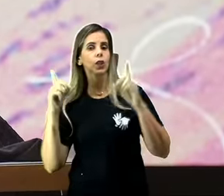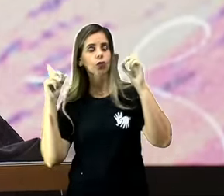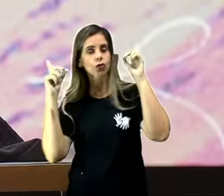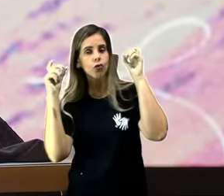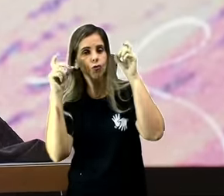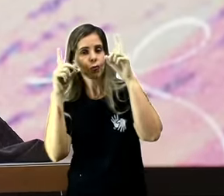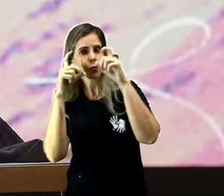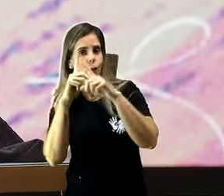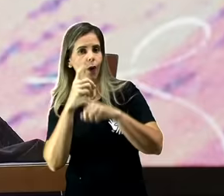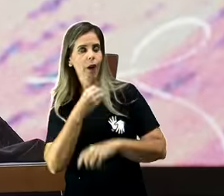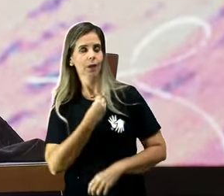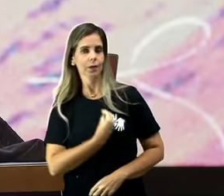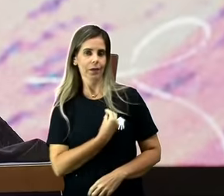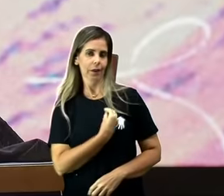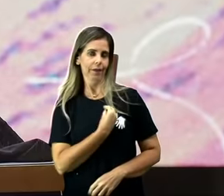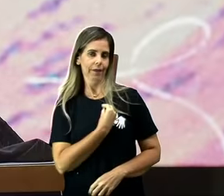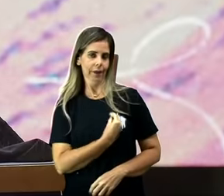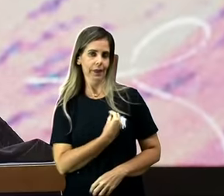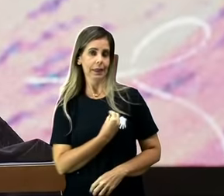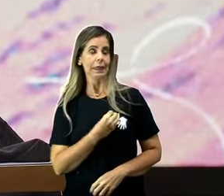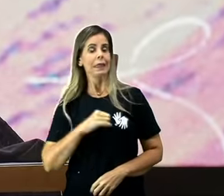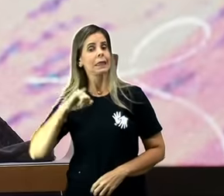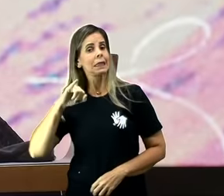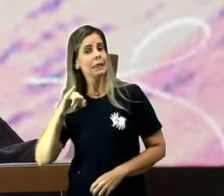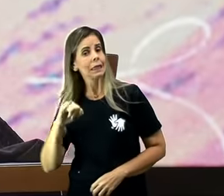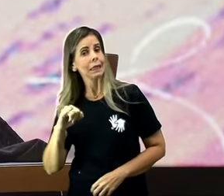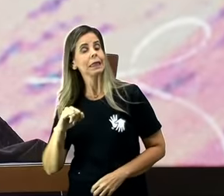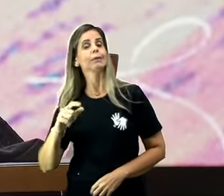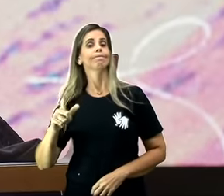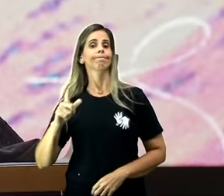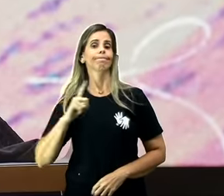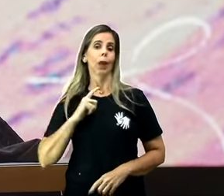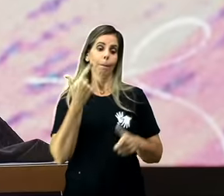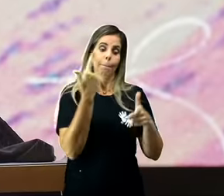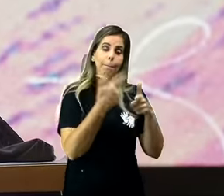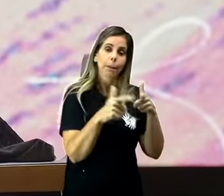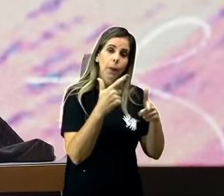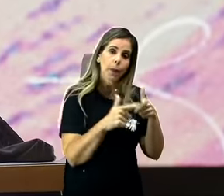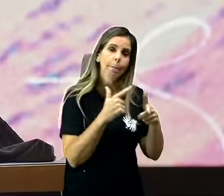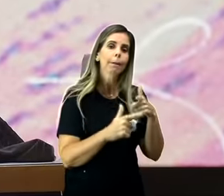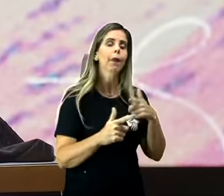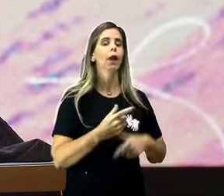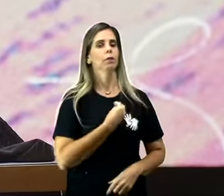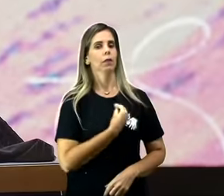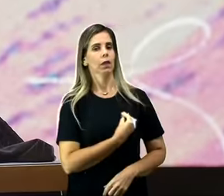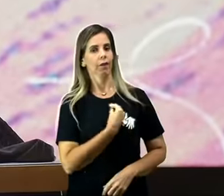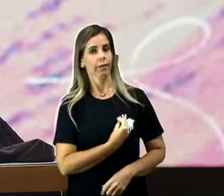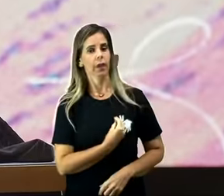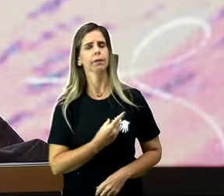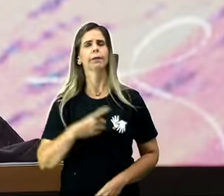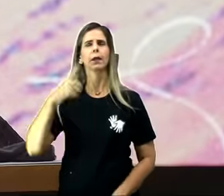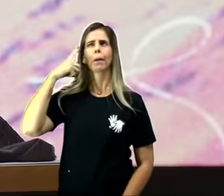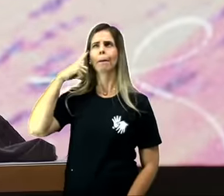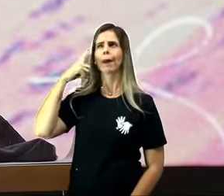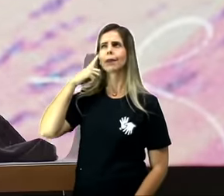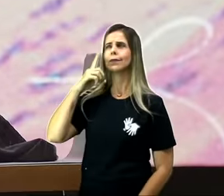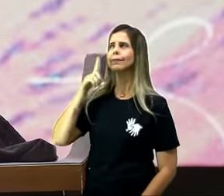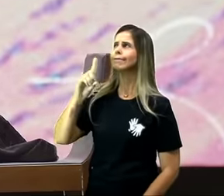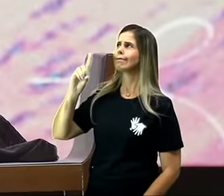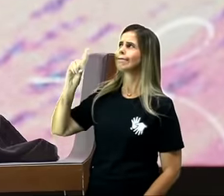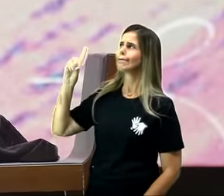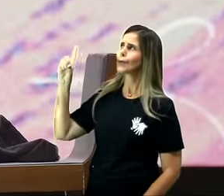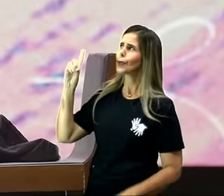algum vento contrário, então Deus não está nisso. Porque quando é a vontade de Deus, pastor, tem que